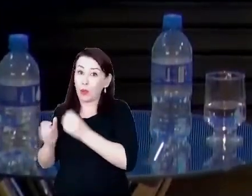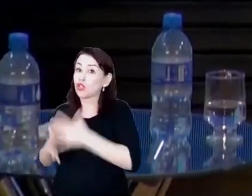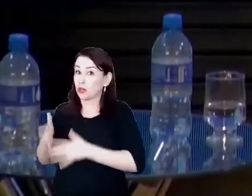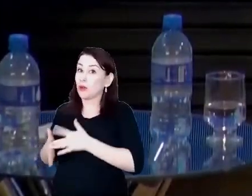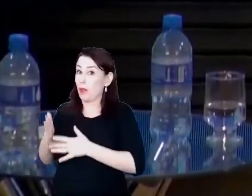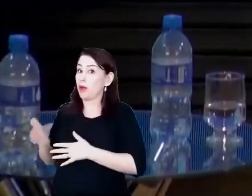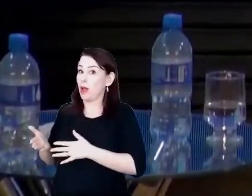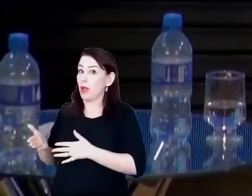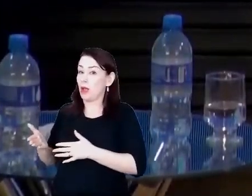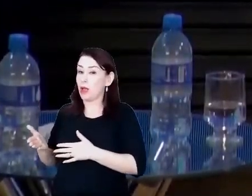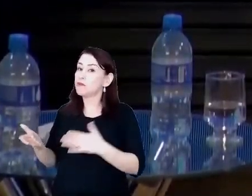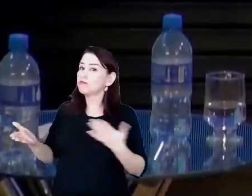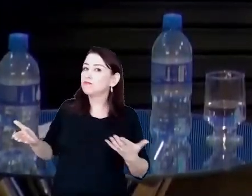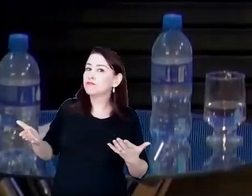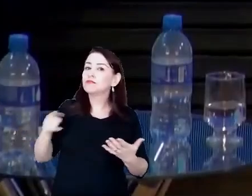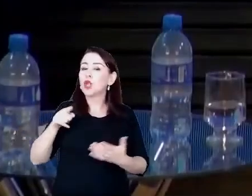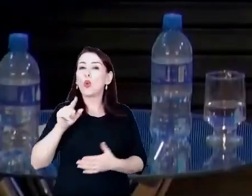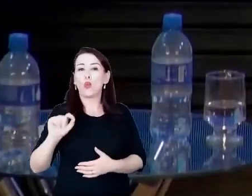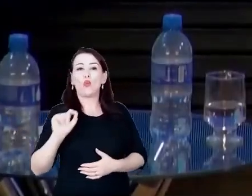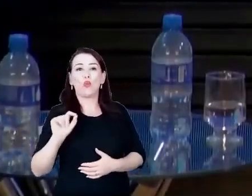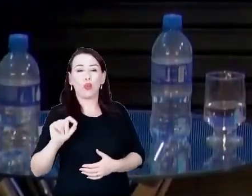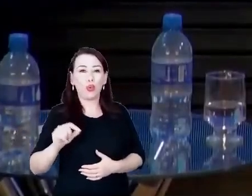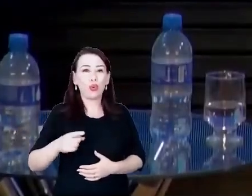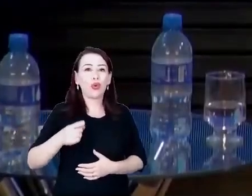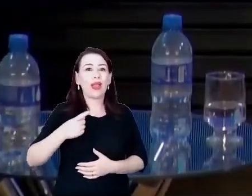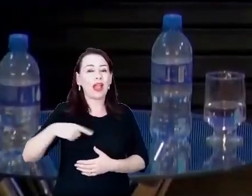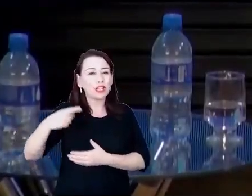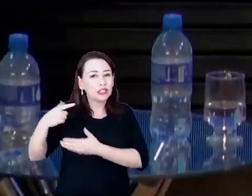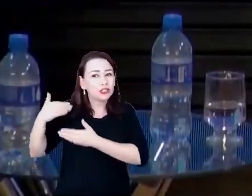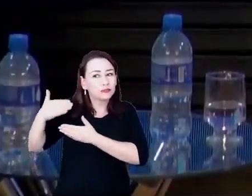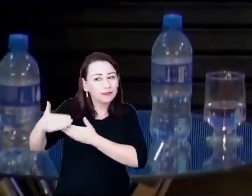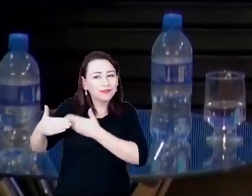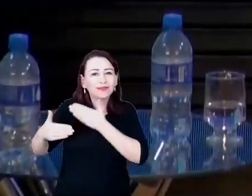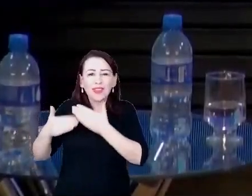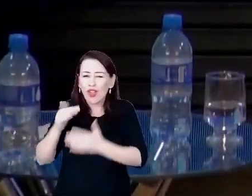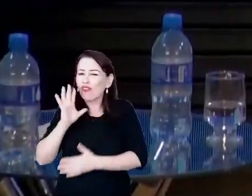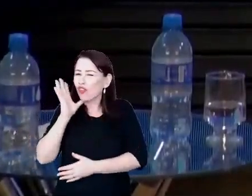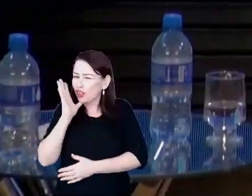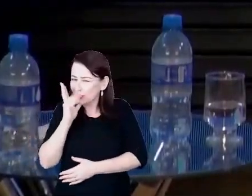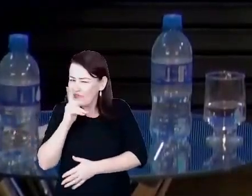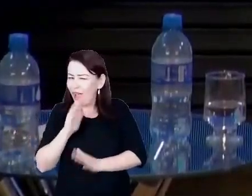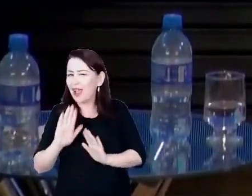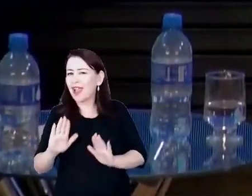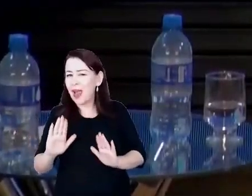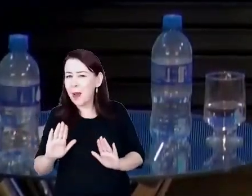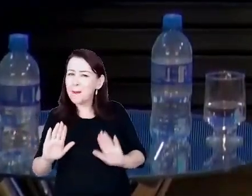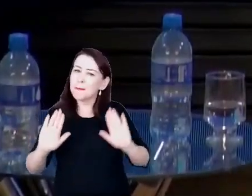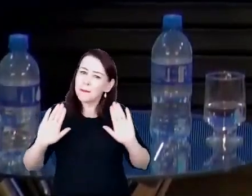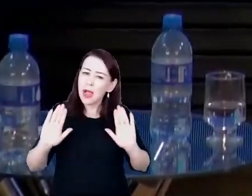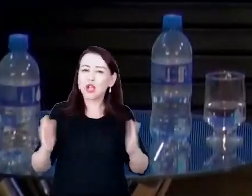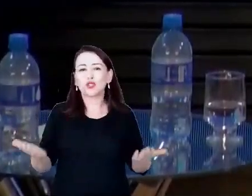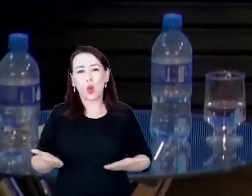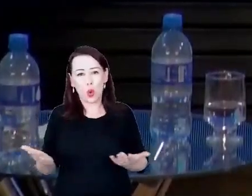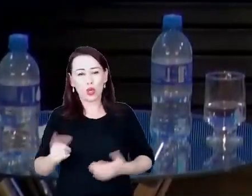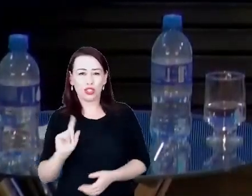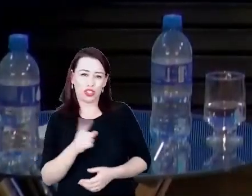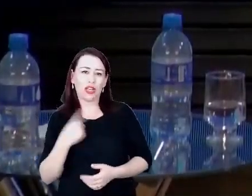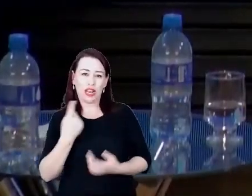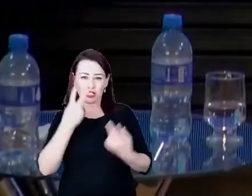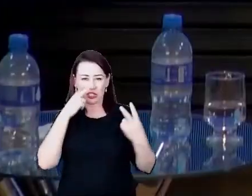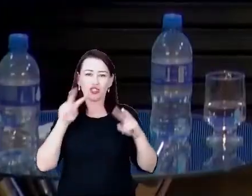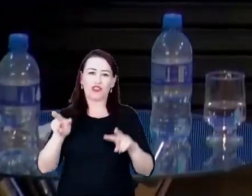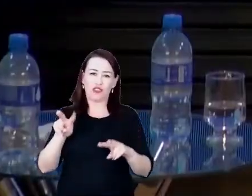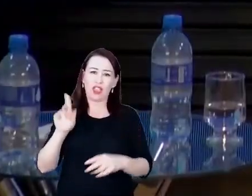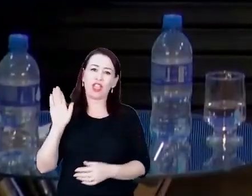construído bem devagar, mas que hoje a gente já vê isso de uma maneira bem